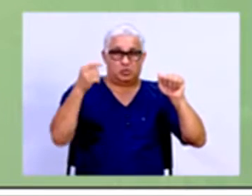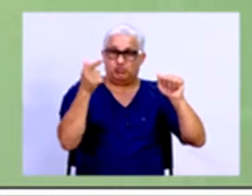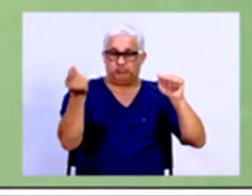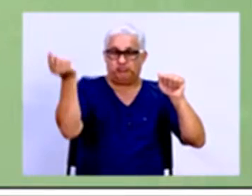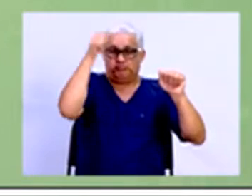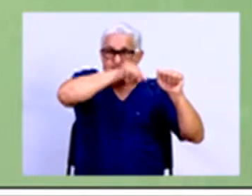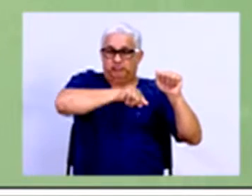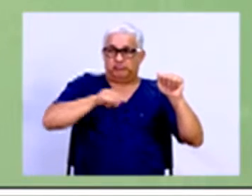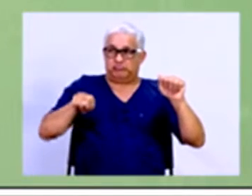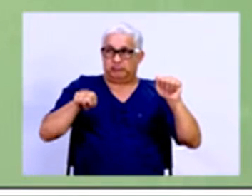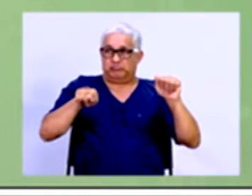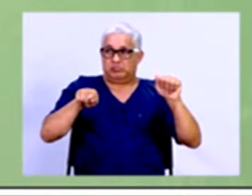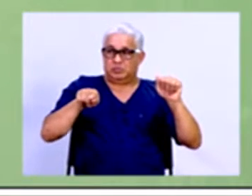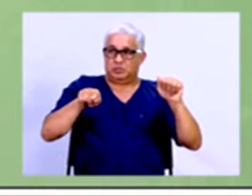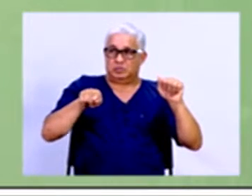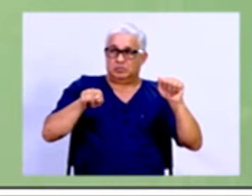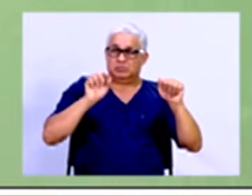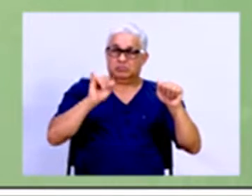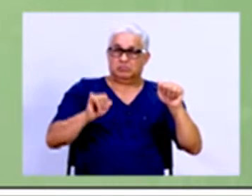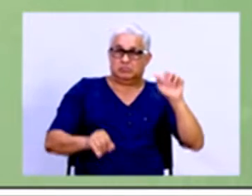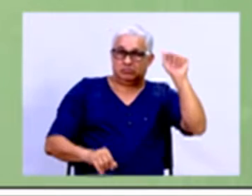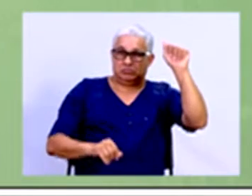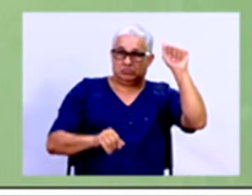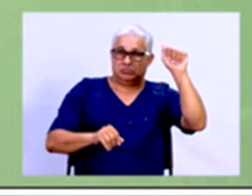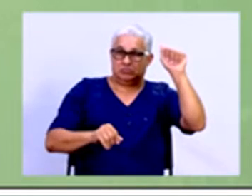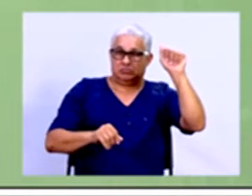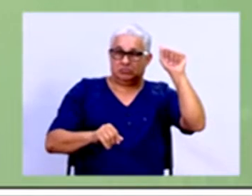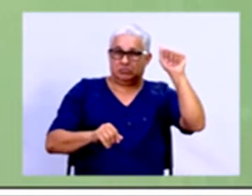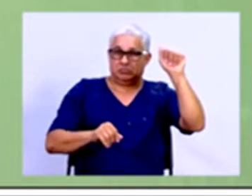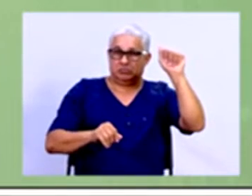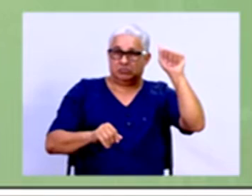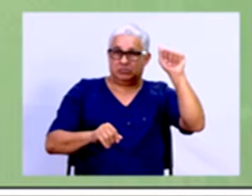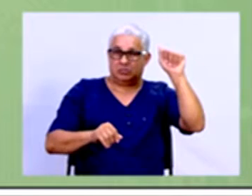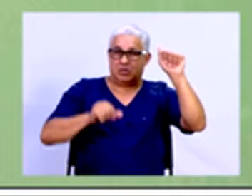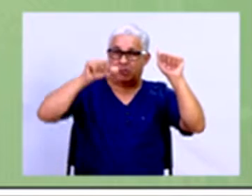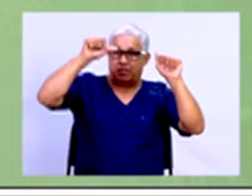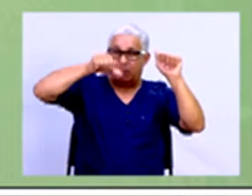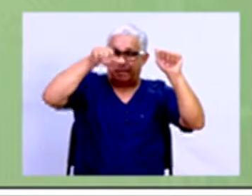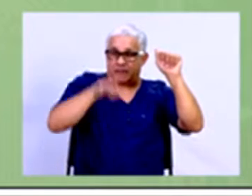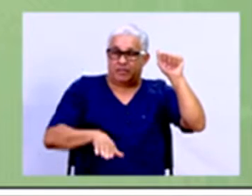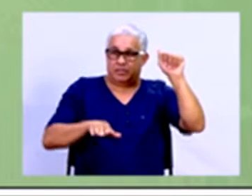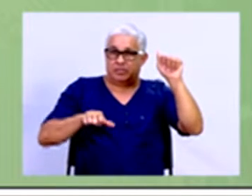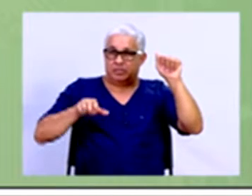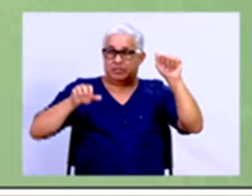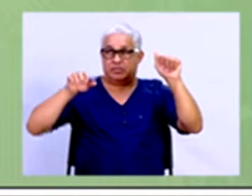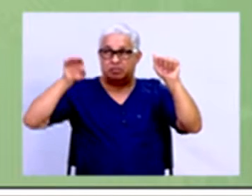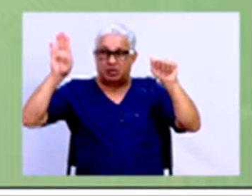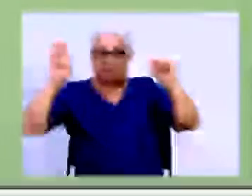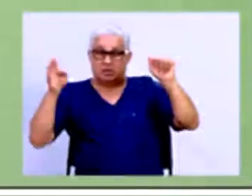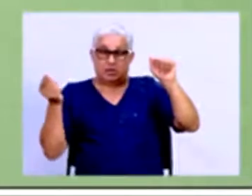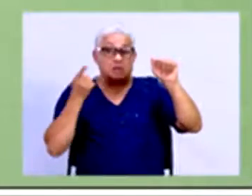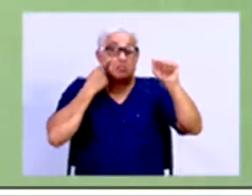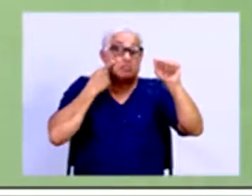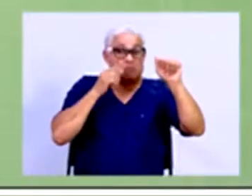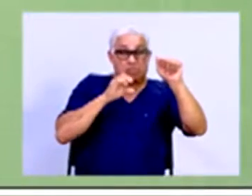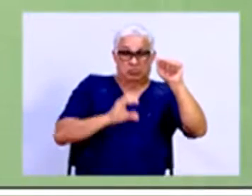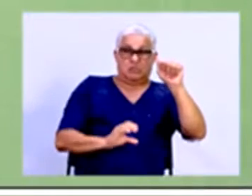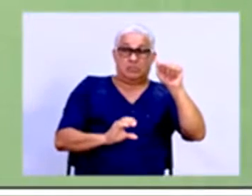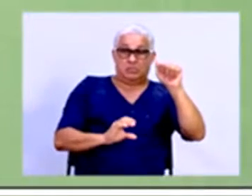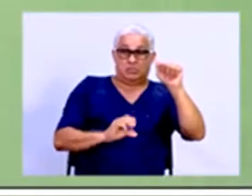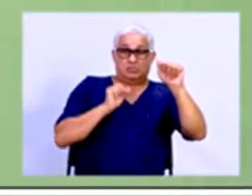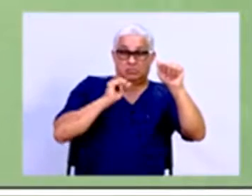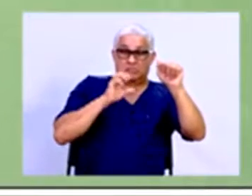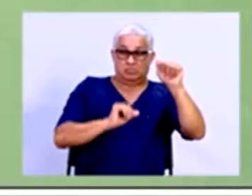condição. Se A não for maior do que B, ele vai verificar se A é maior do que C, certo? Se A for maior do que